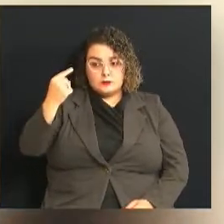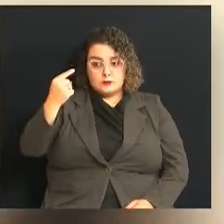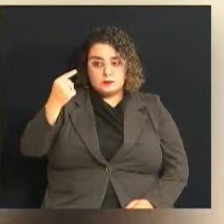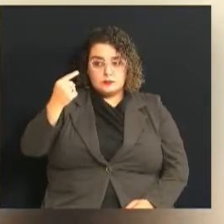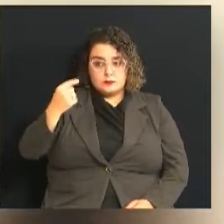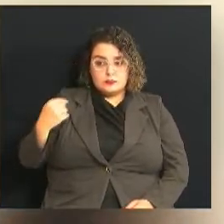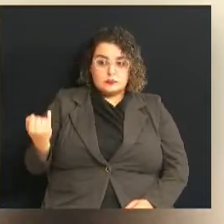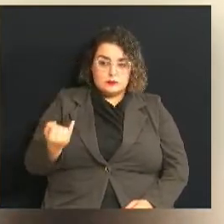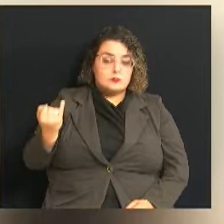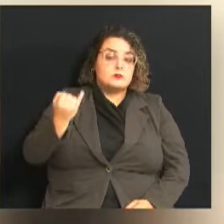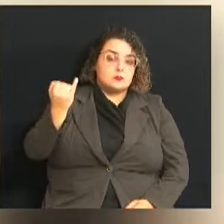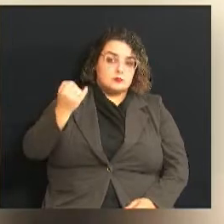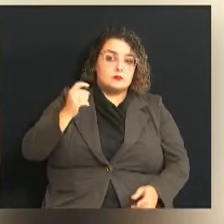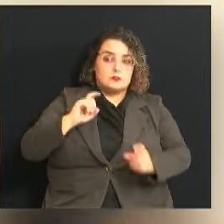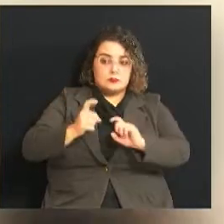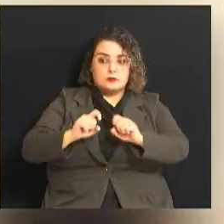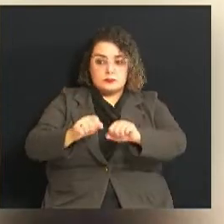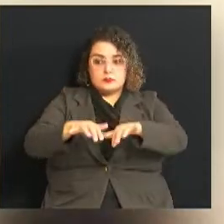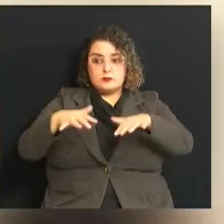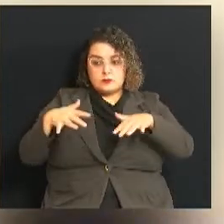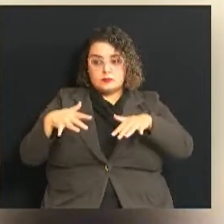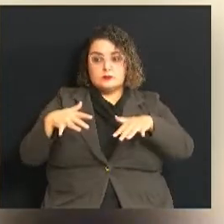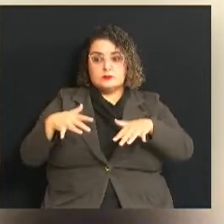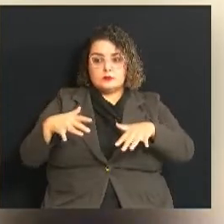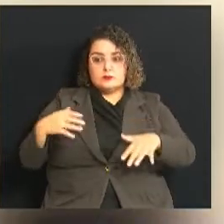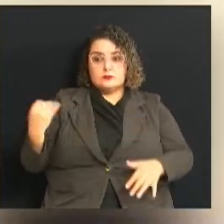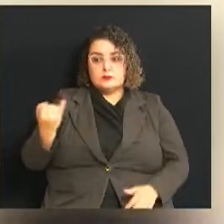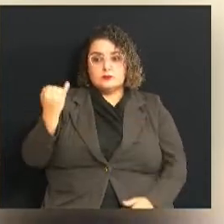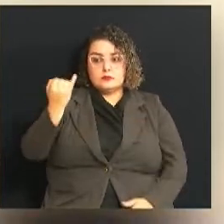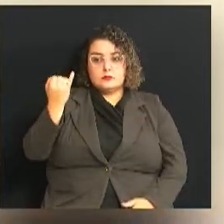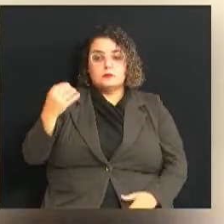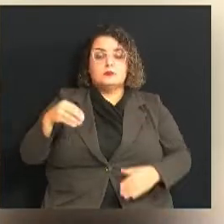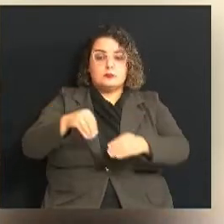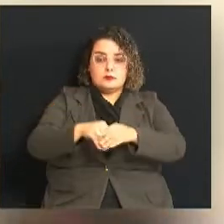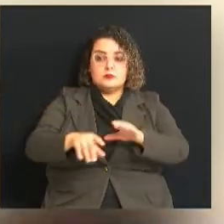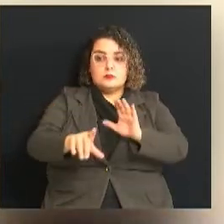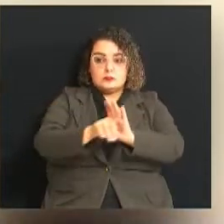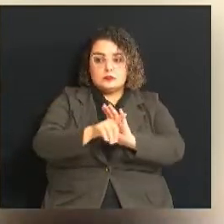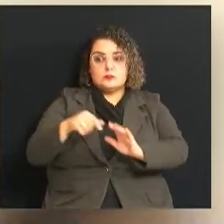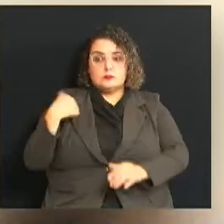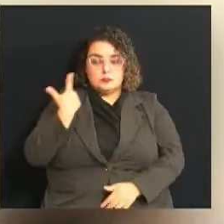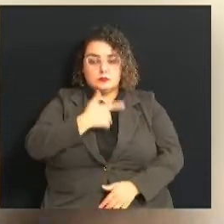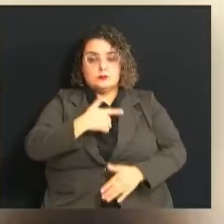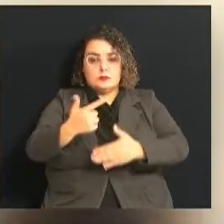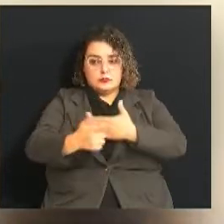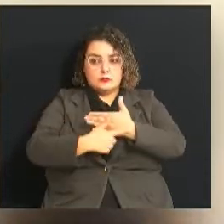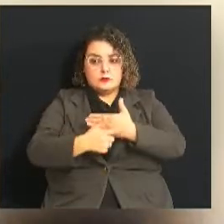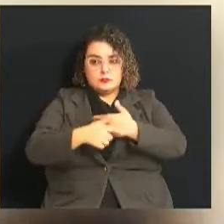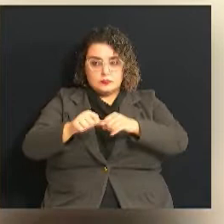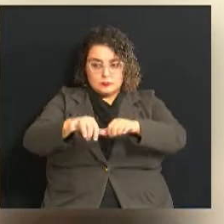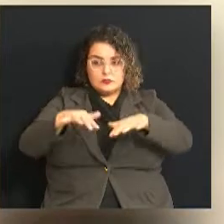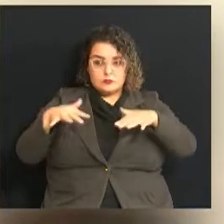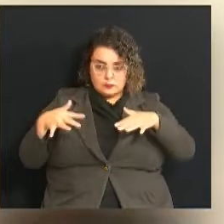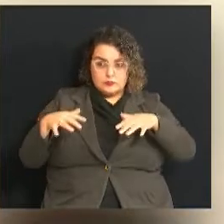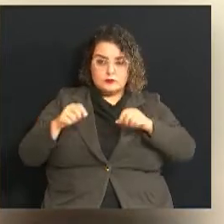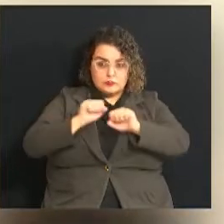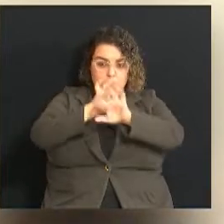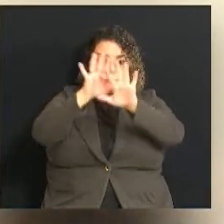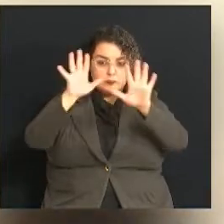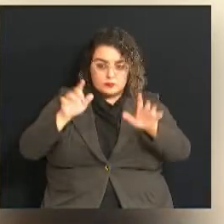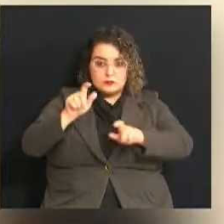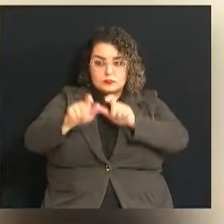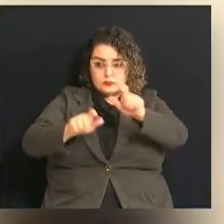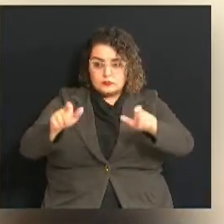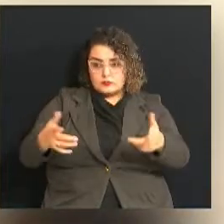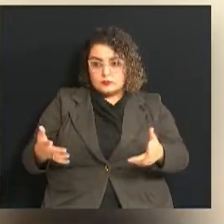importância dessa audiência, né? Ela é necessária, está dentro da lei e a nossa função está fazer essa audiência, esclarecer a população. E a gente